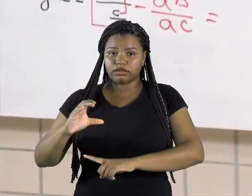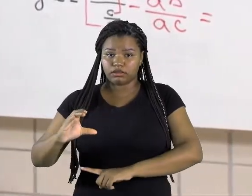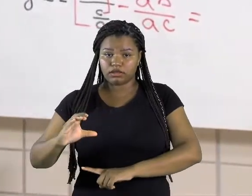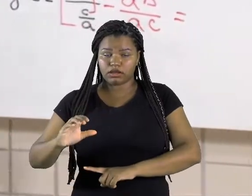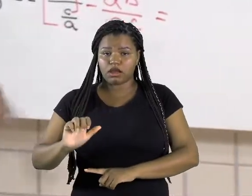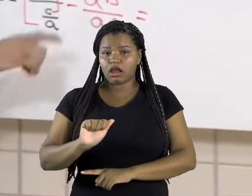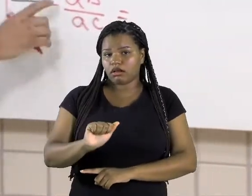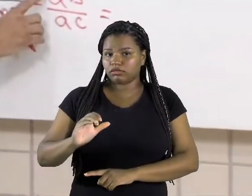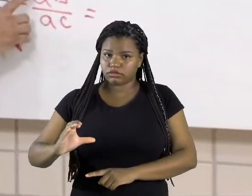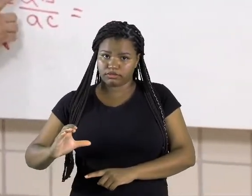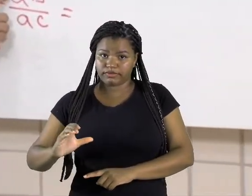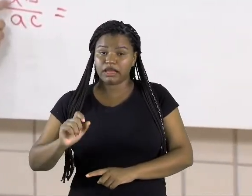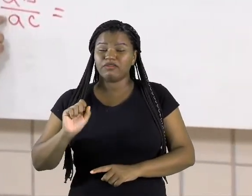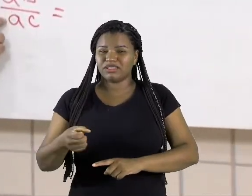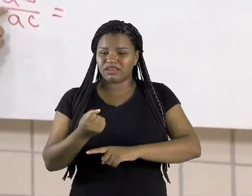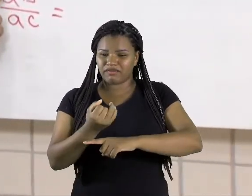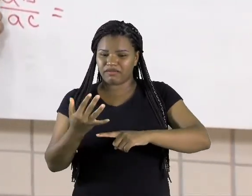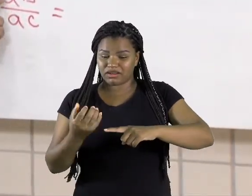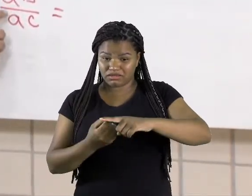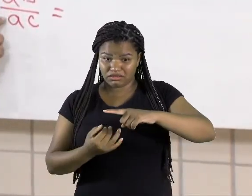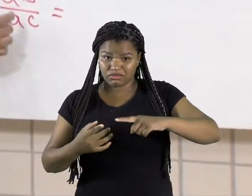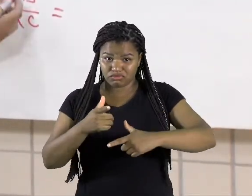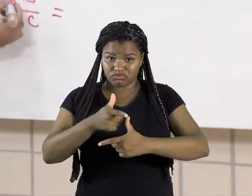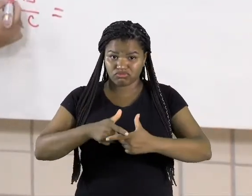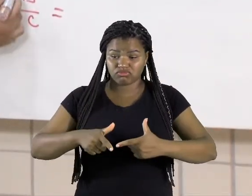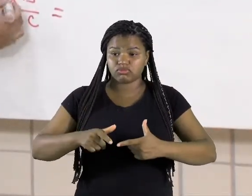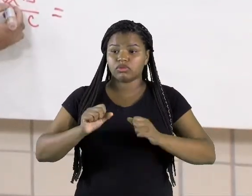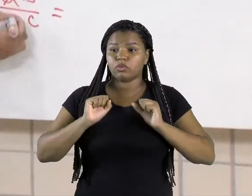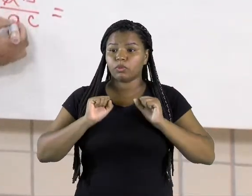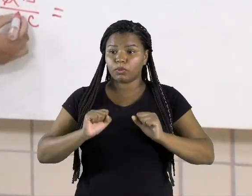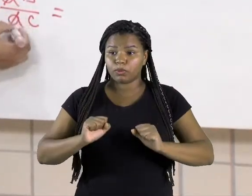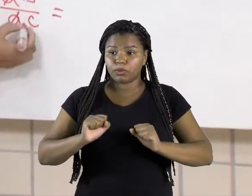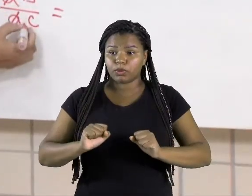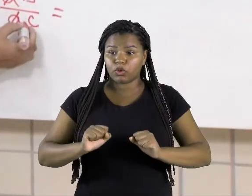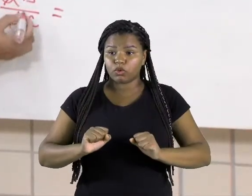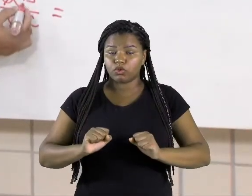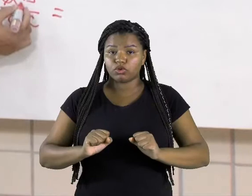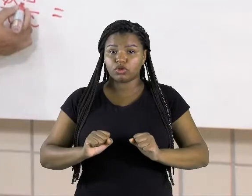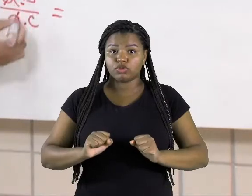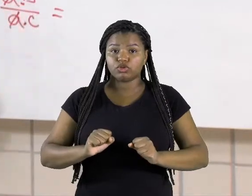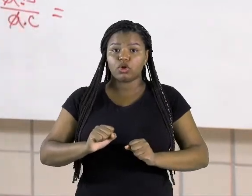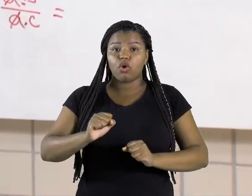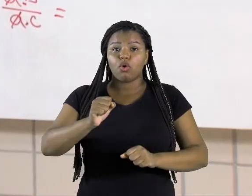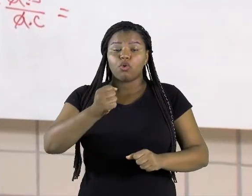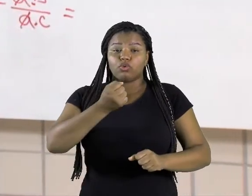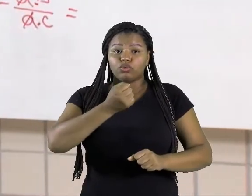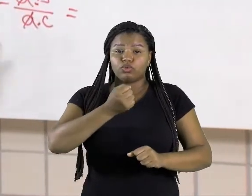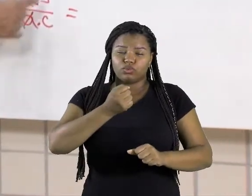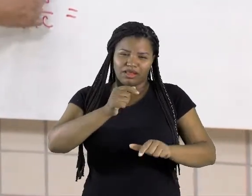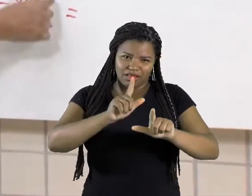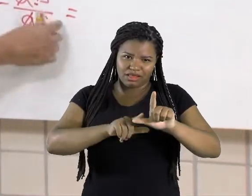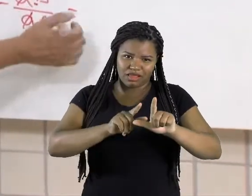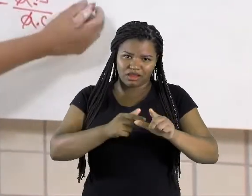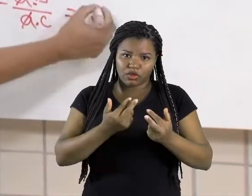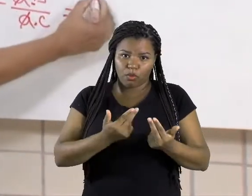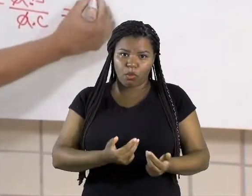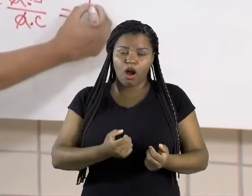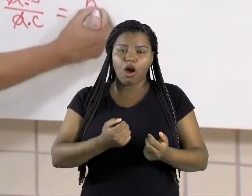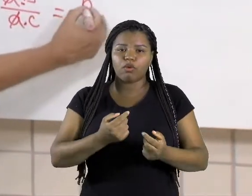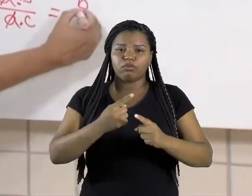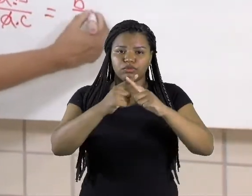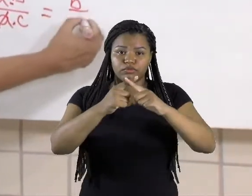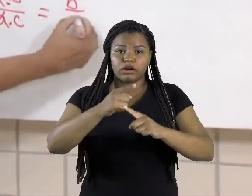frações, você pode cancelar os termos comuns que estejam multiplicando, não é isso? Então sobraria